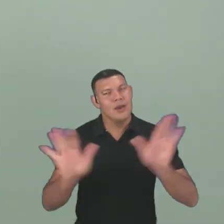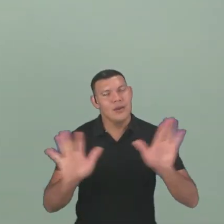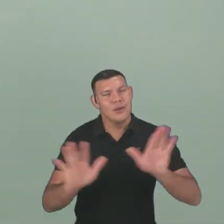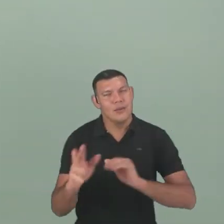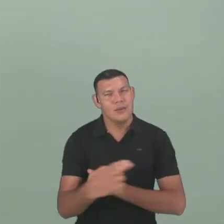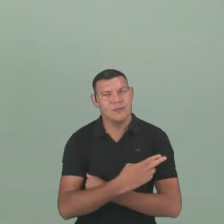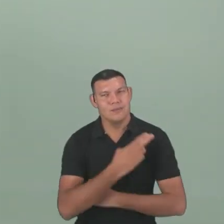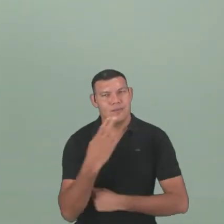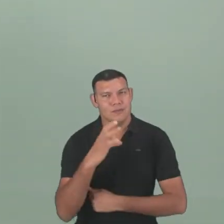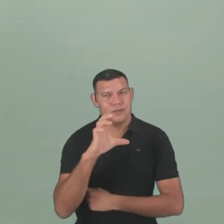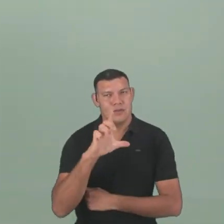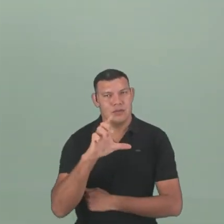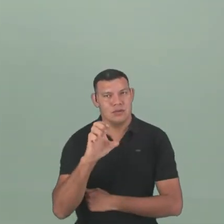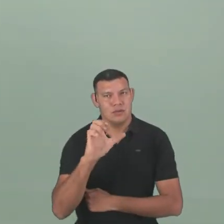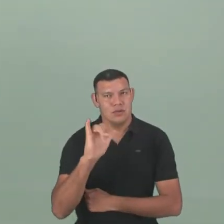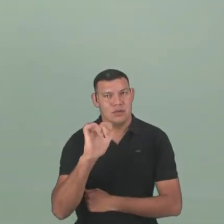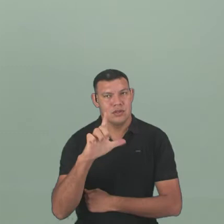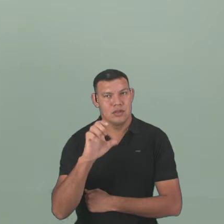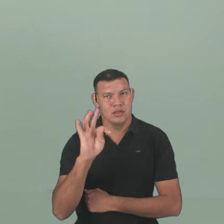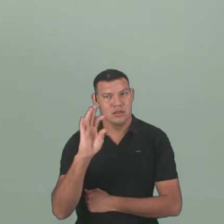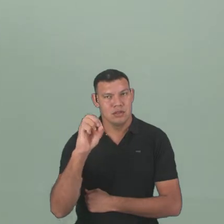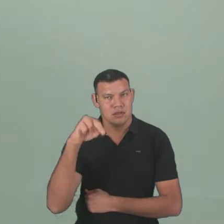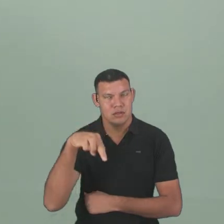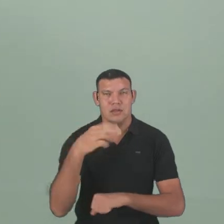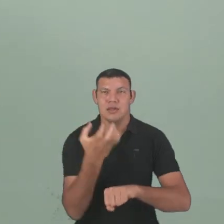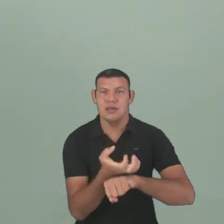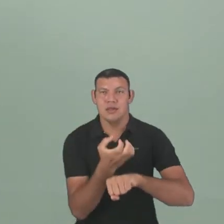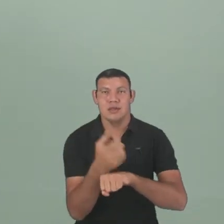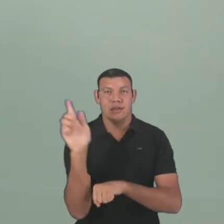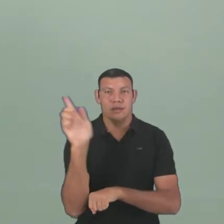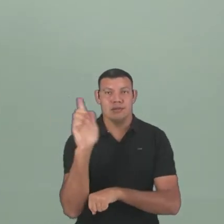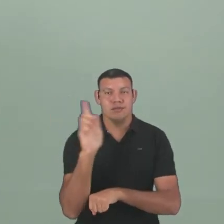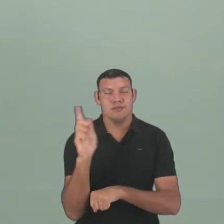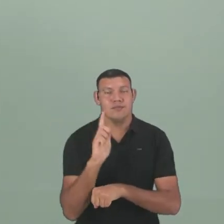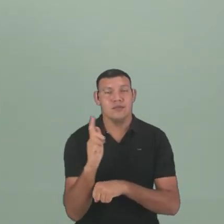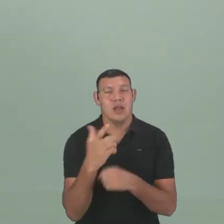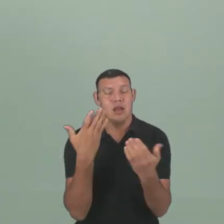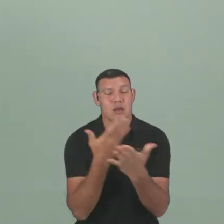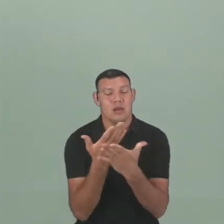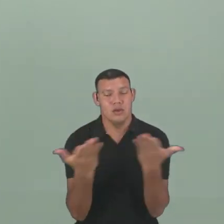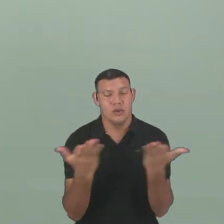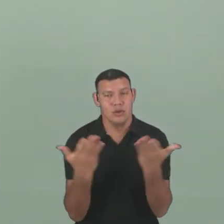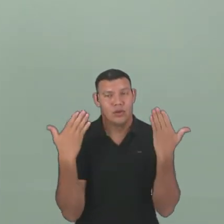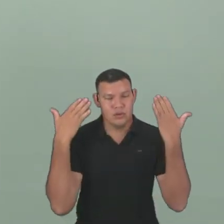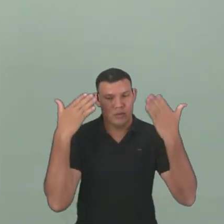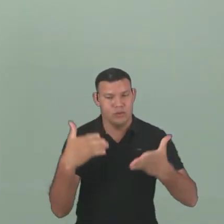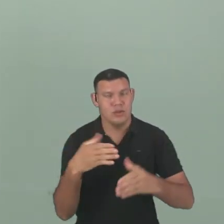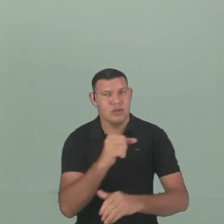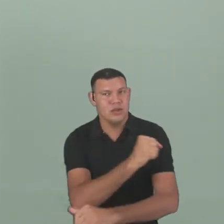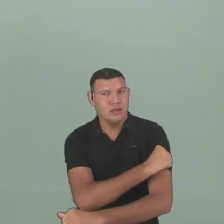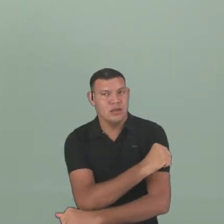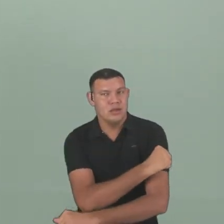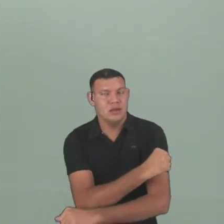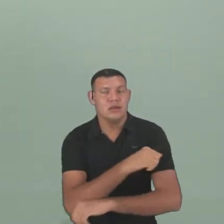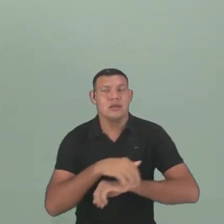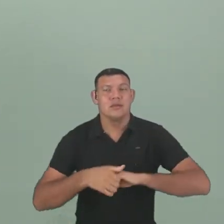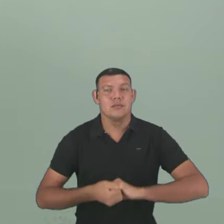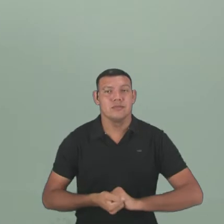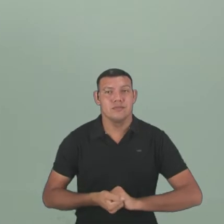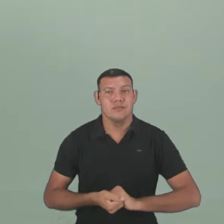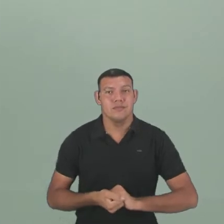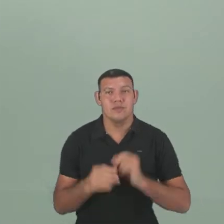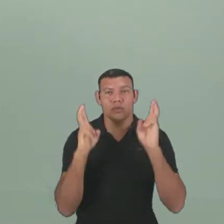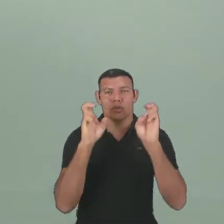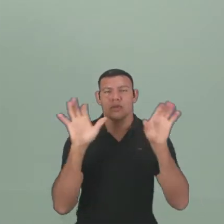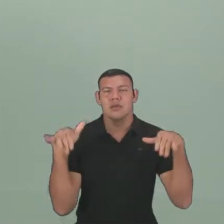Olá, meu nome é Cleilton Amaral, professor de Geografia, e o nosso estudo é voltado para os alunos do 8º ano do ensino fundamental. E o